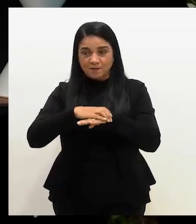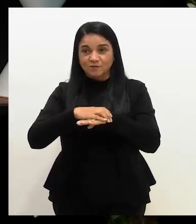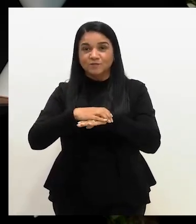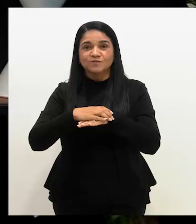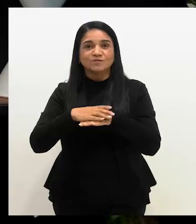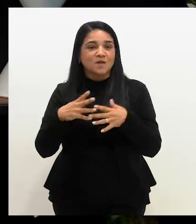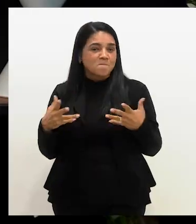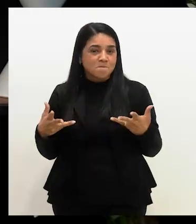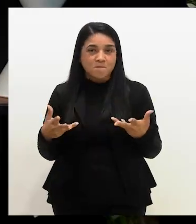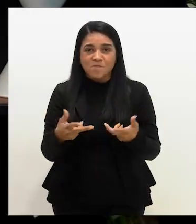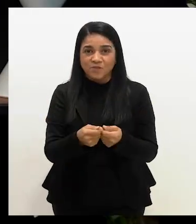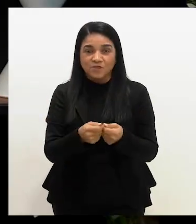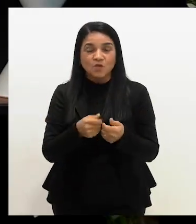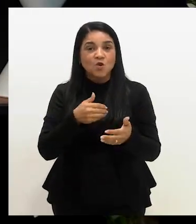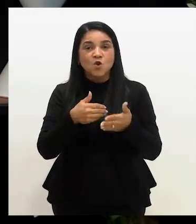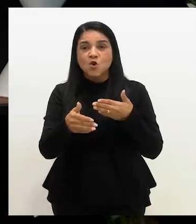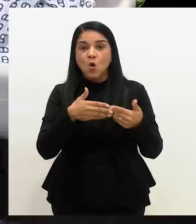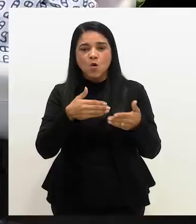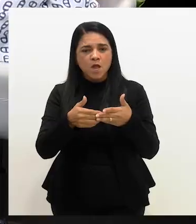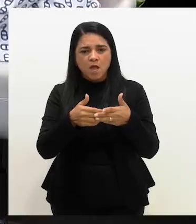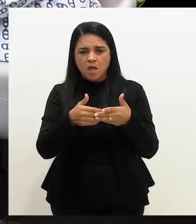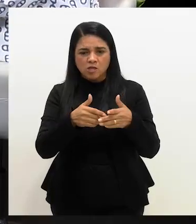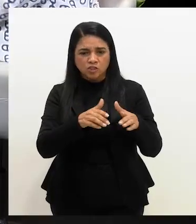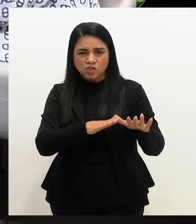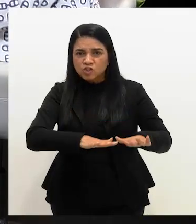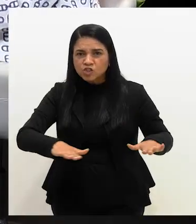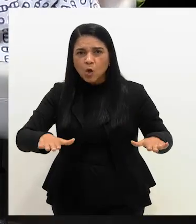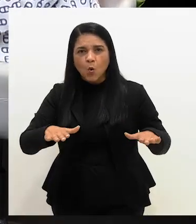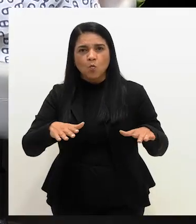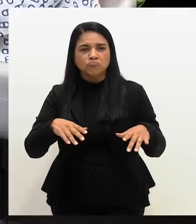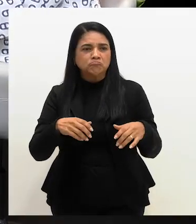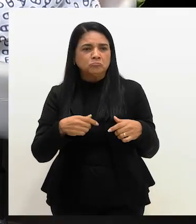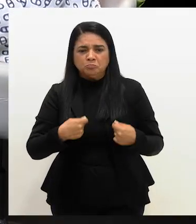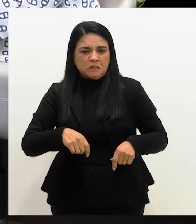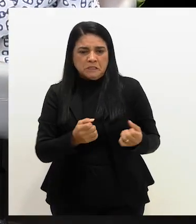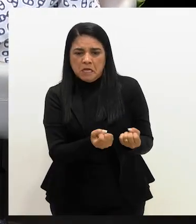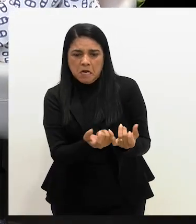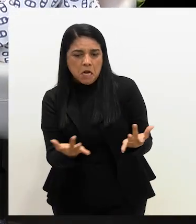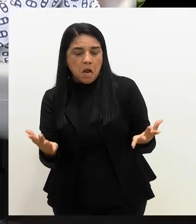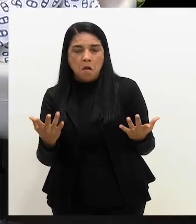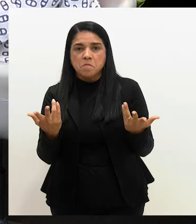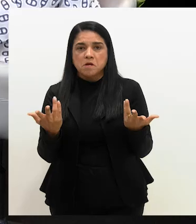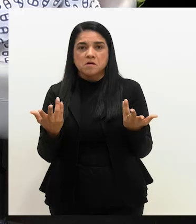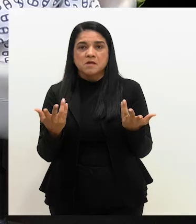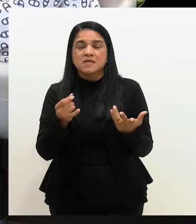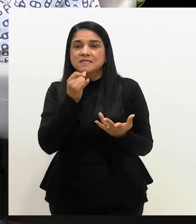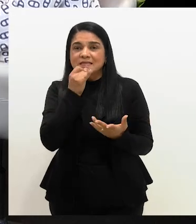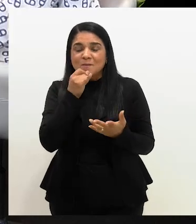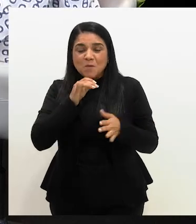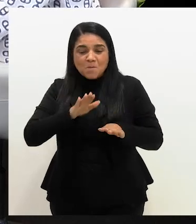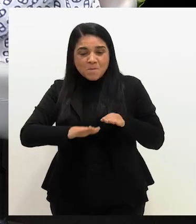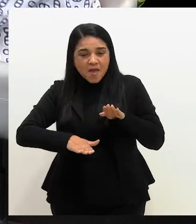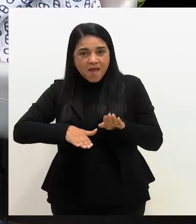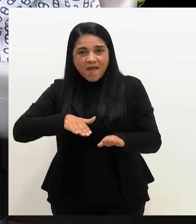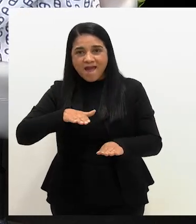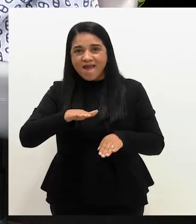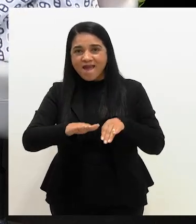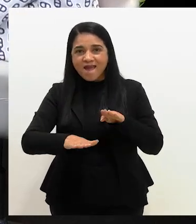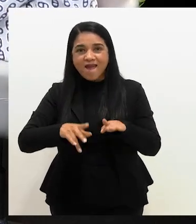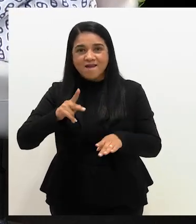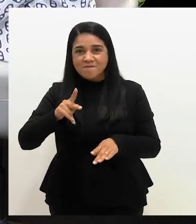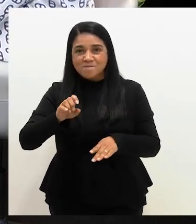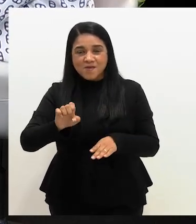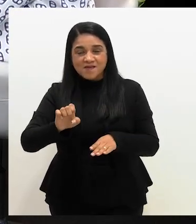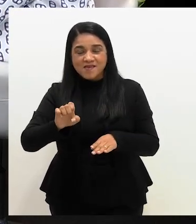Se você colocar os pés, quer dizer, em quaisquer pisos, não necessariamente na grama ou num piso natural. Se nós pusermos os